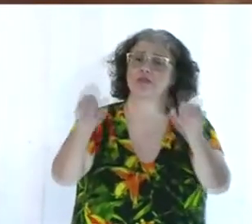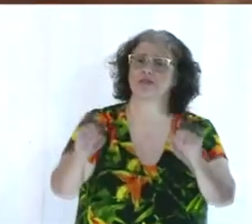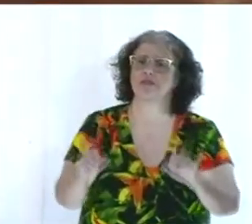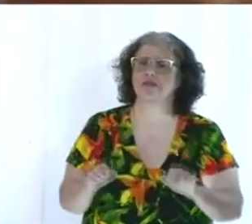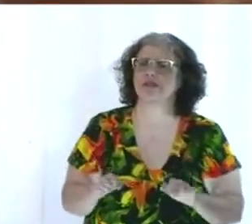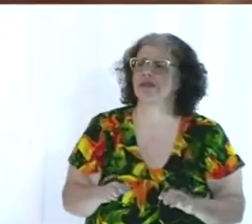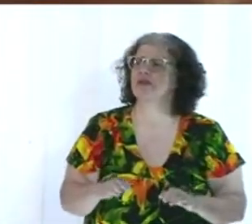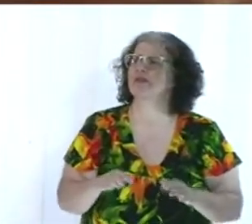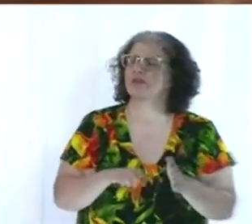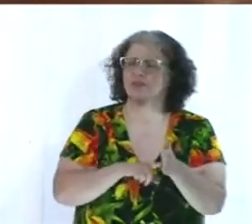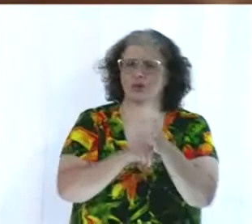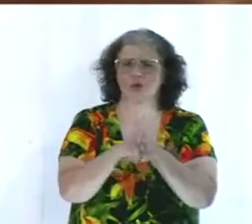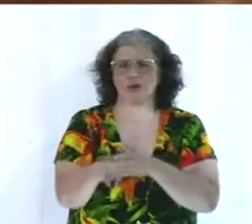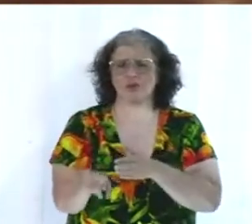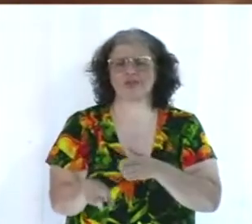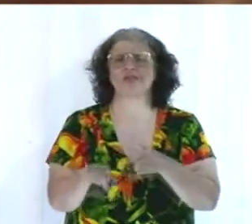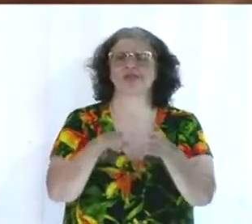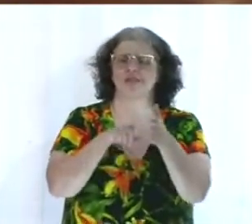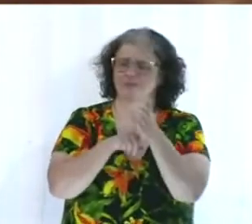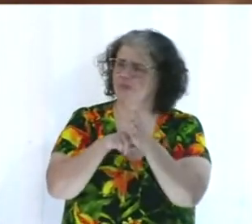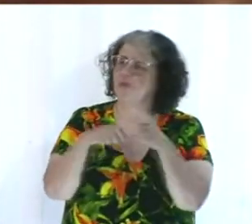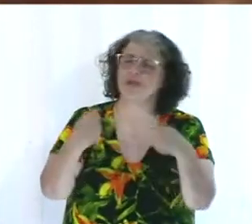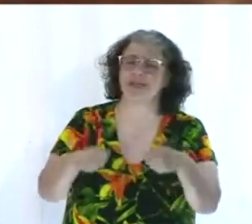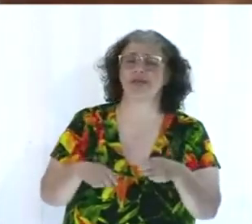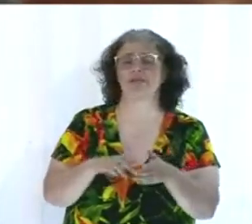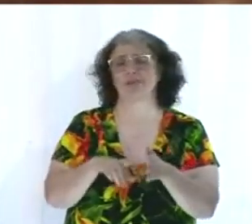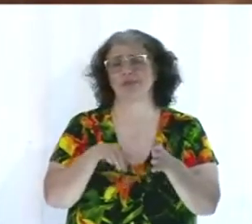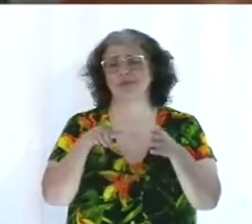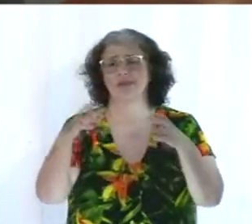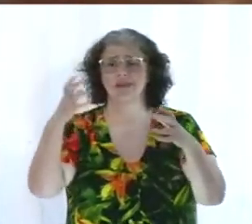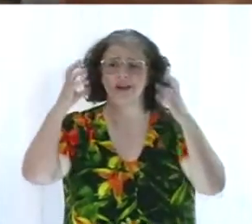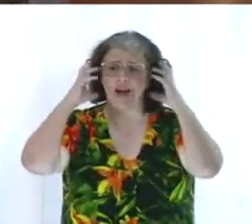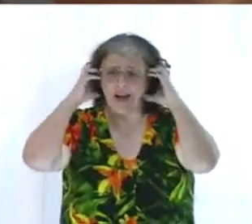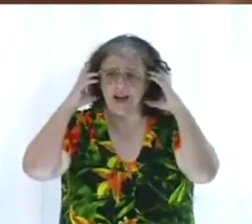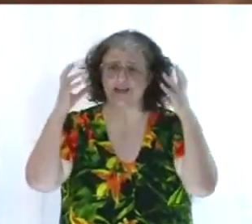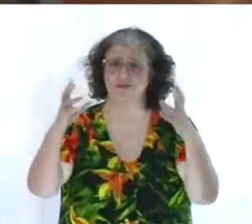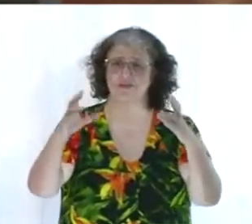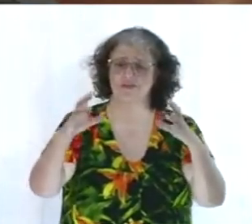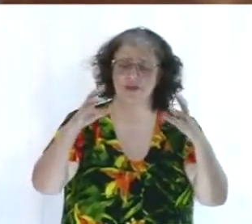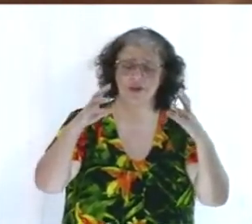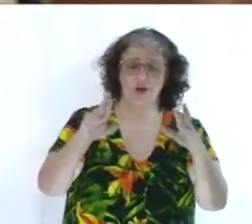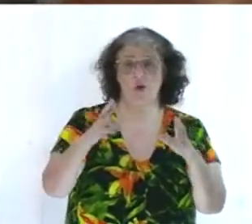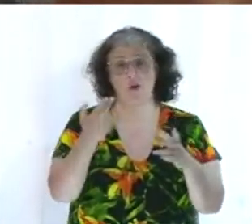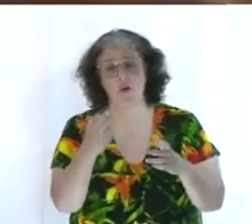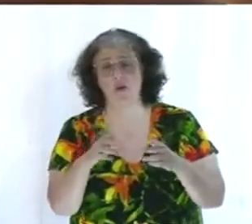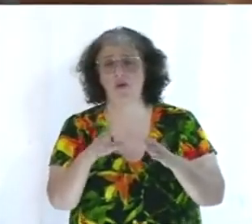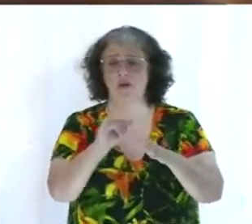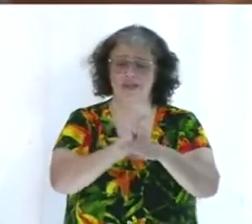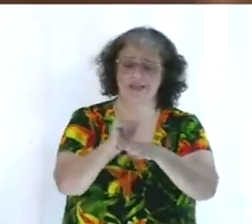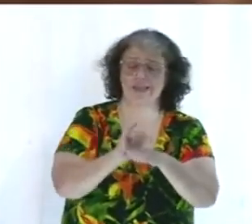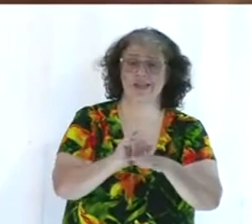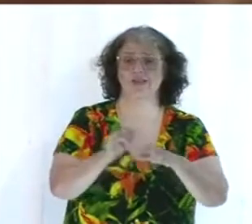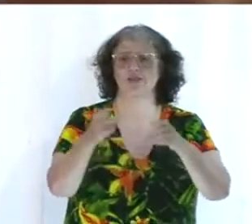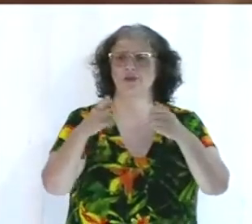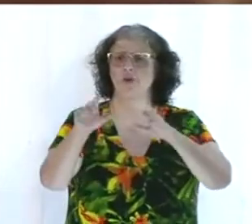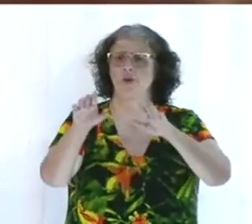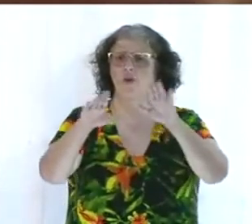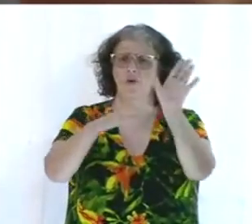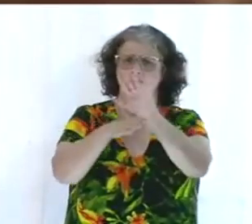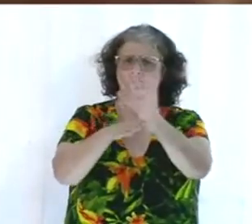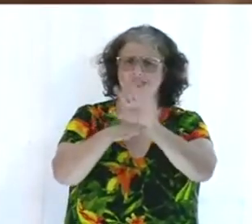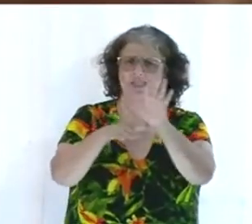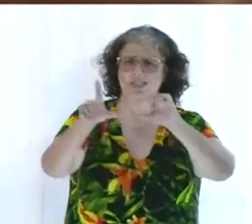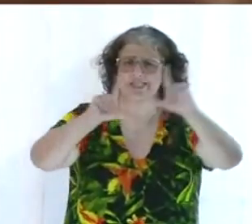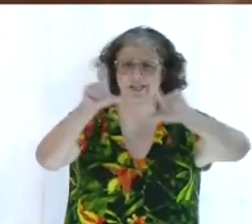internet, que não é o evangelho de Jesus, e nós temos que pregar o evangelho de Jesus, sim, pela